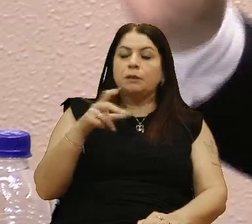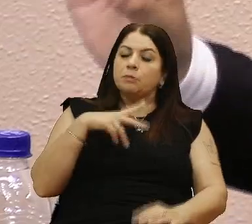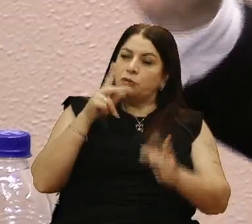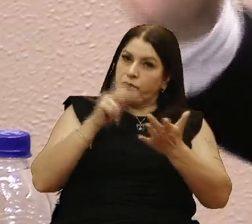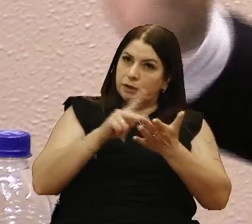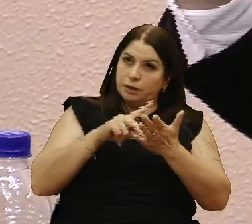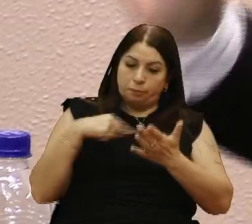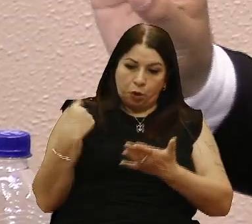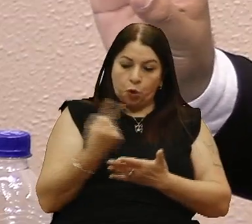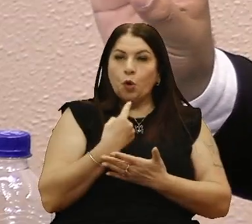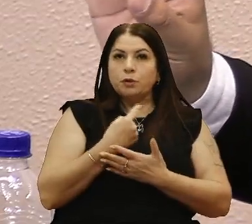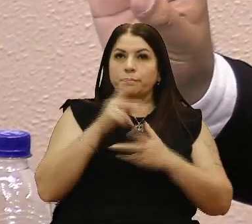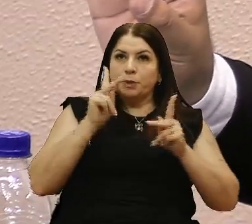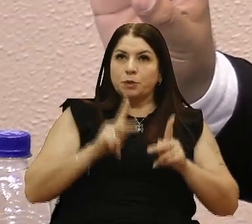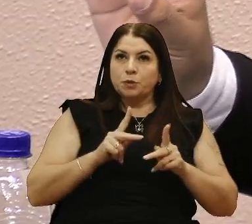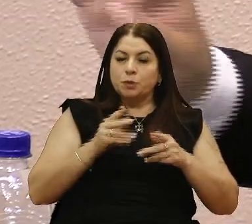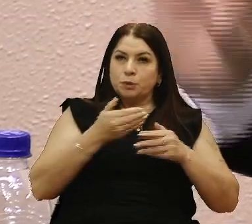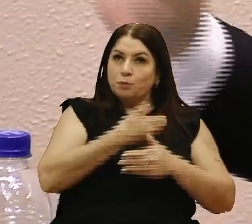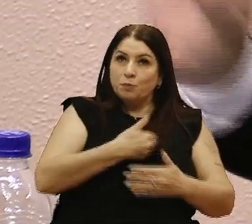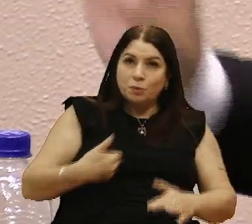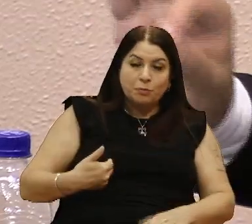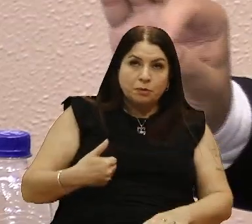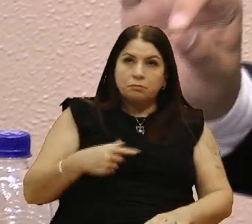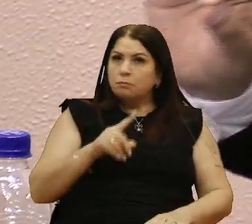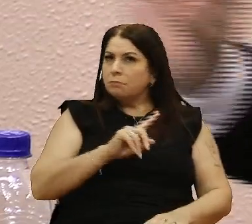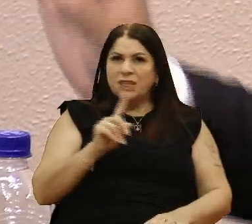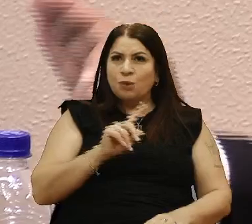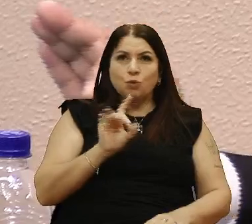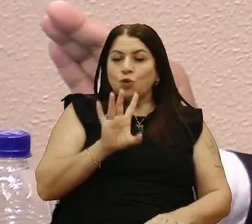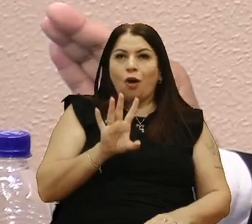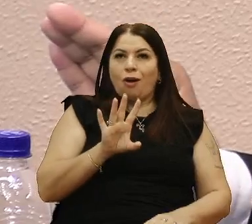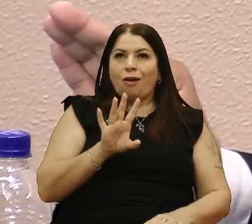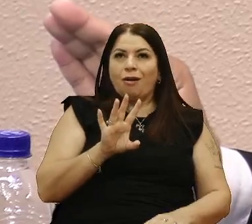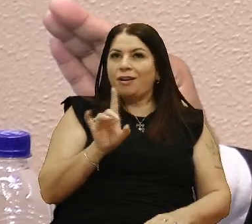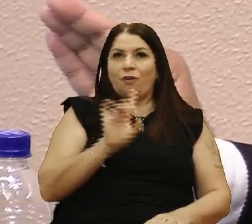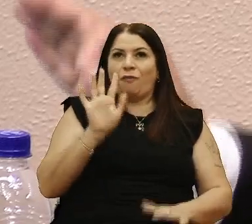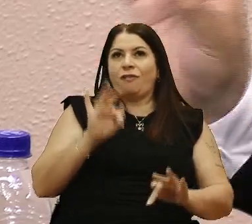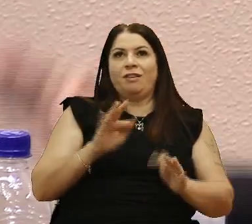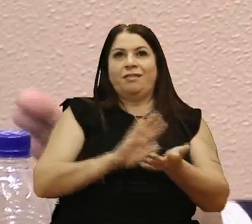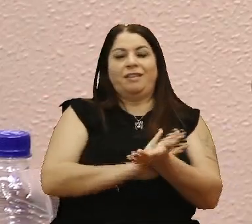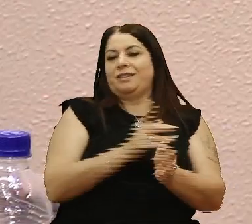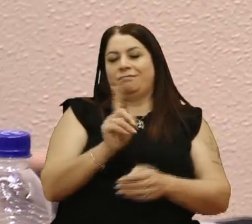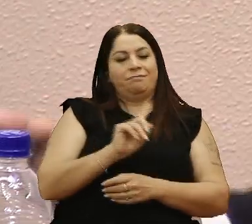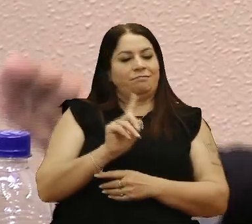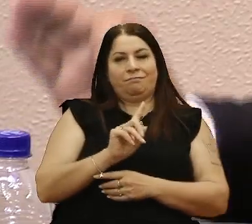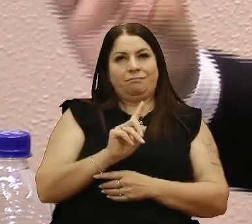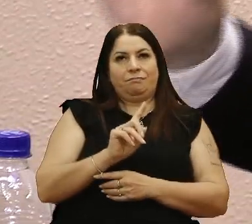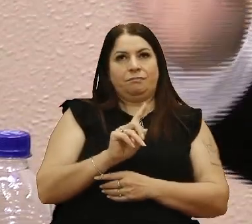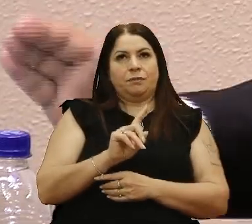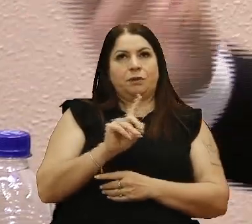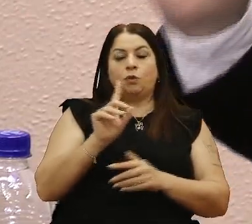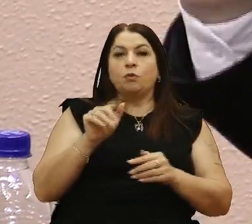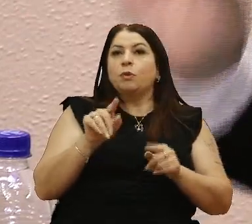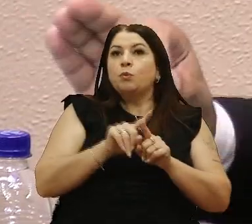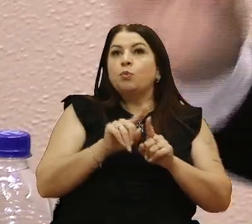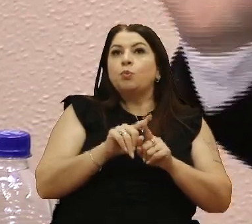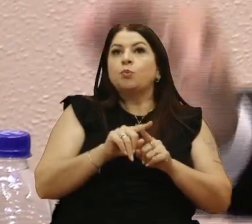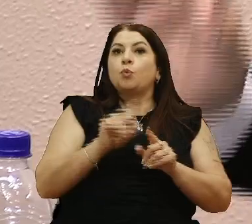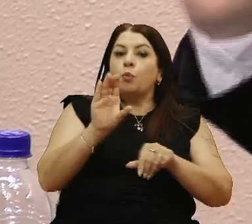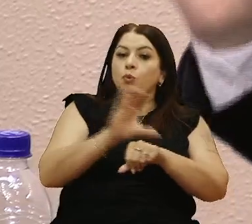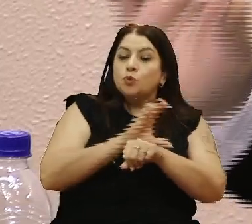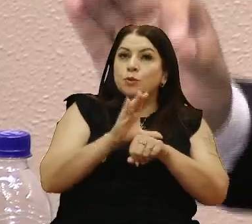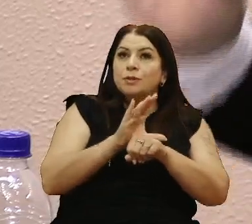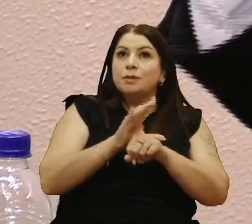fato, para nós que somos pessoas públicas, não nos basta só não ser racista. Não ser racista é o que a